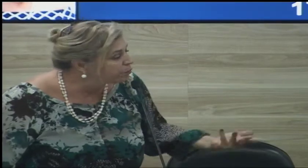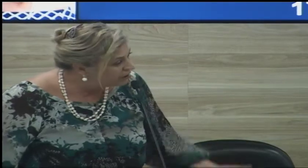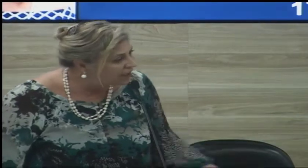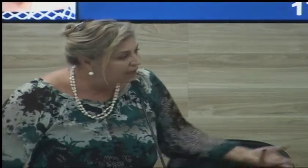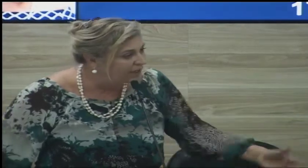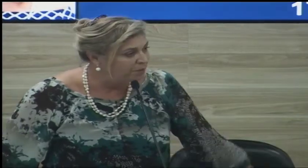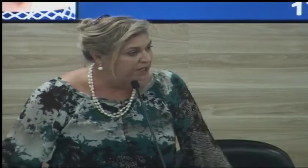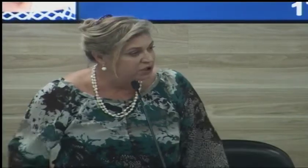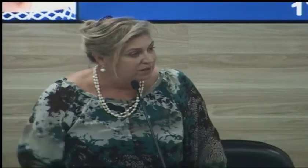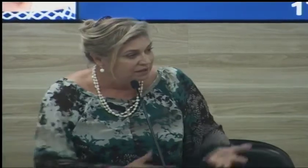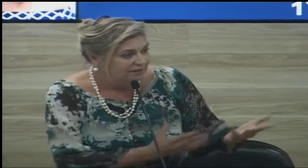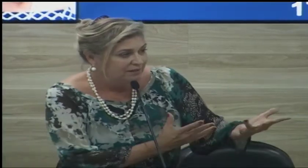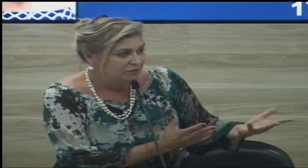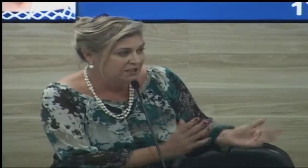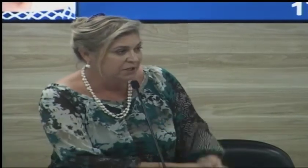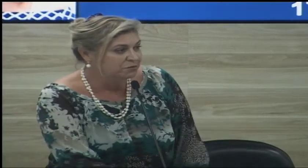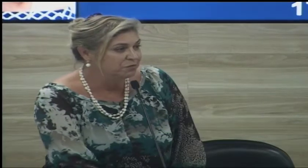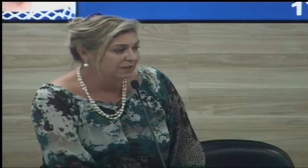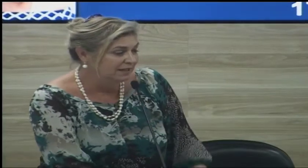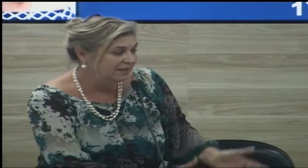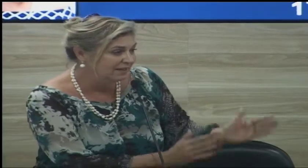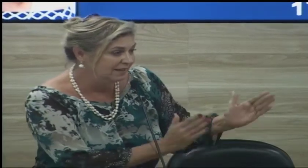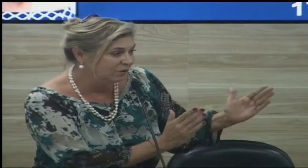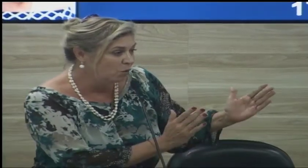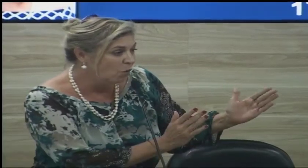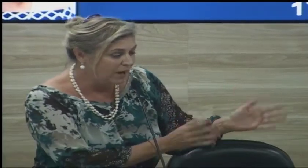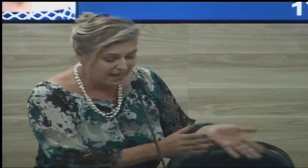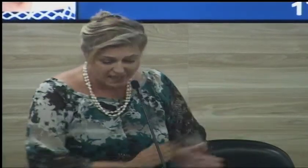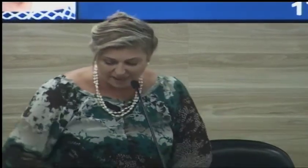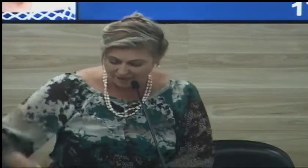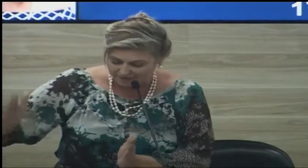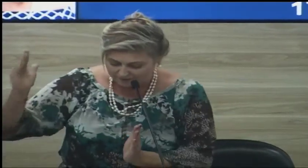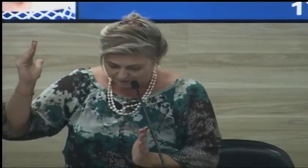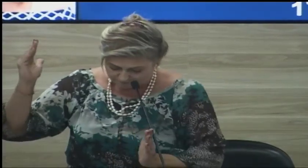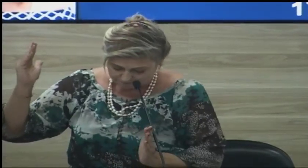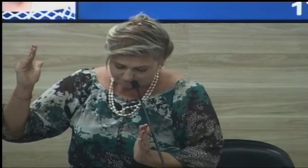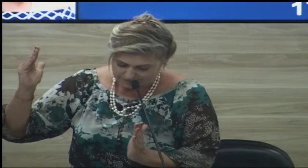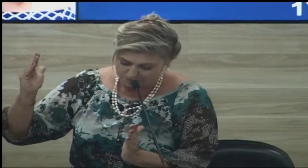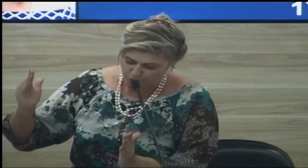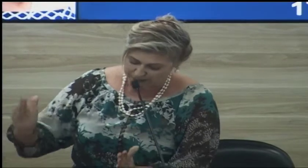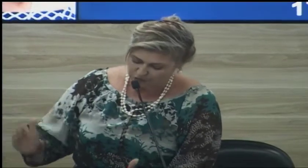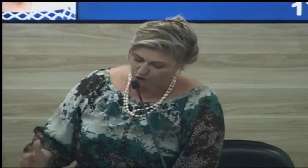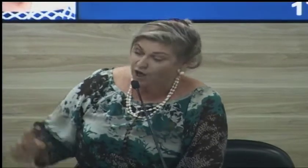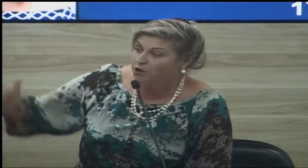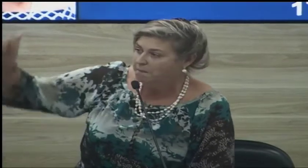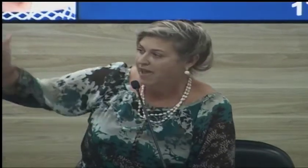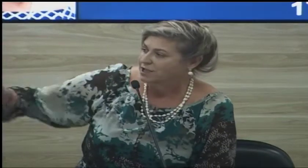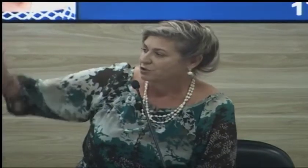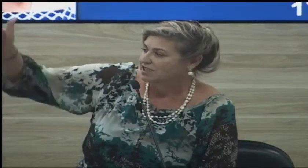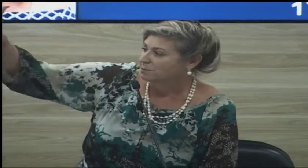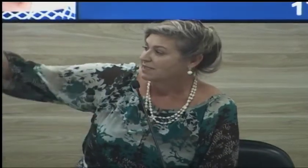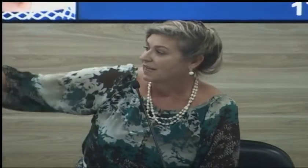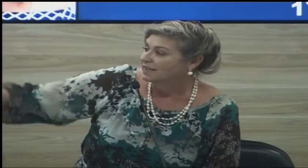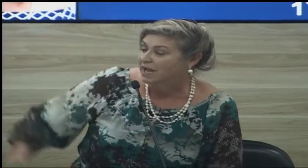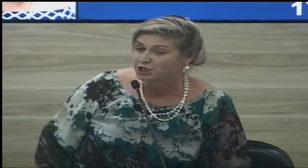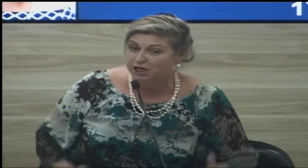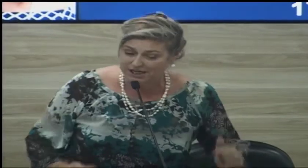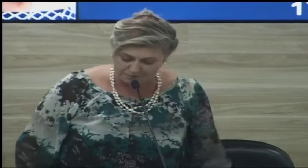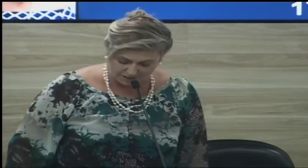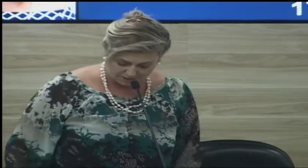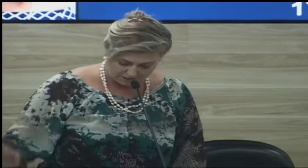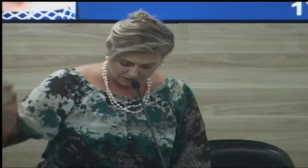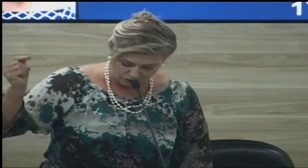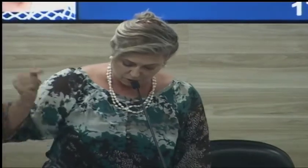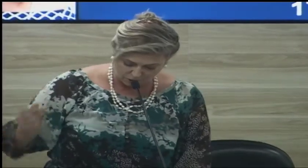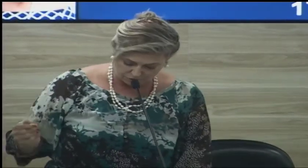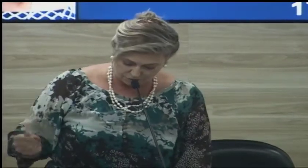condição, porque realmente o centro é ambulatório médico de especialidade,